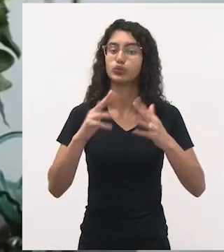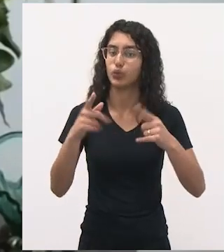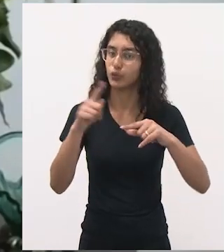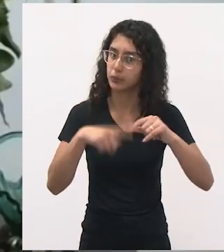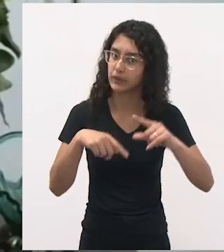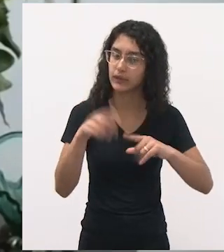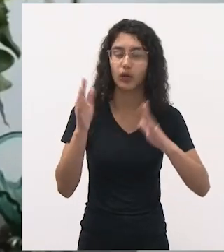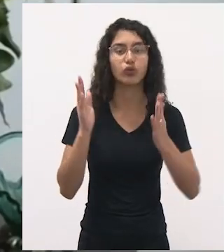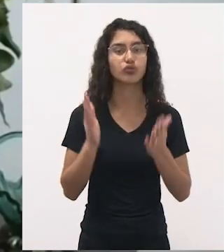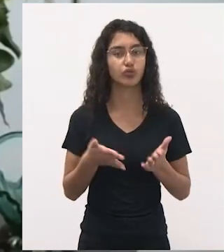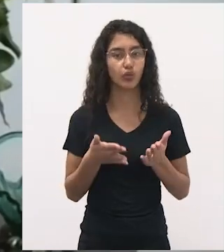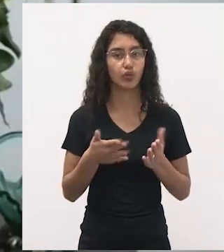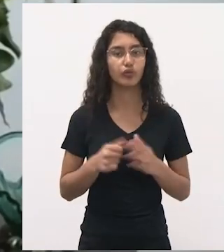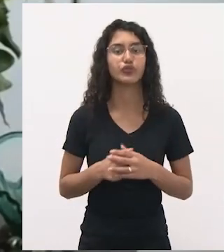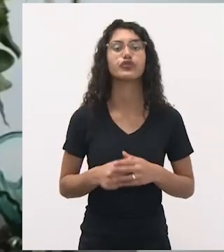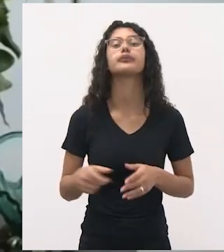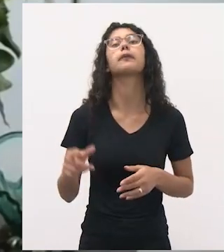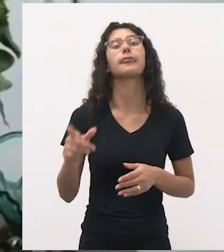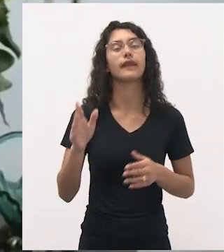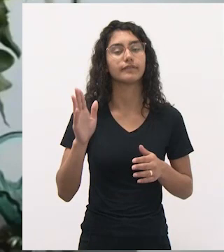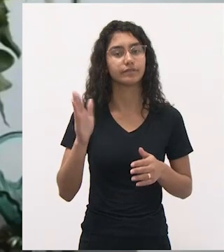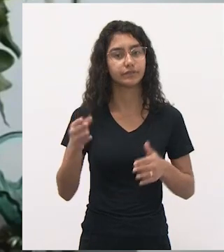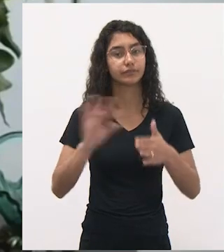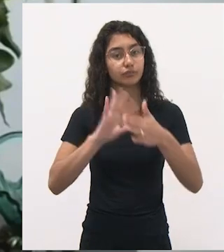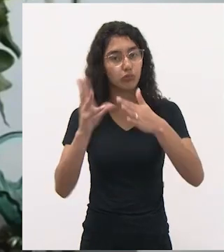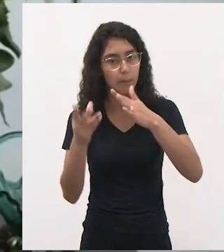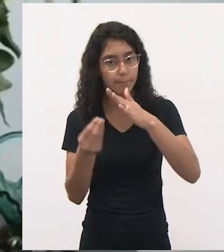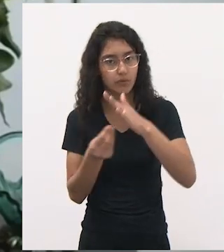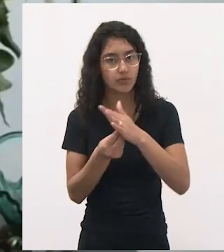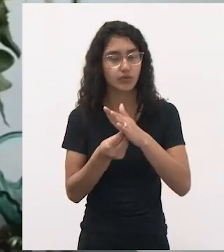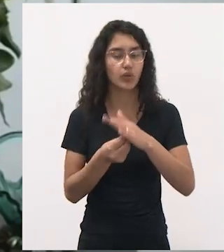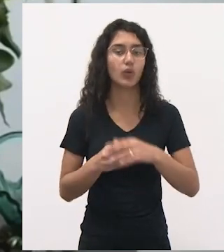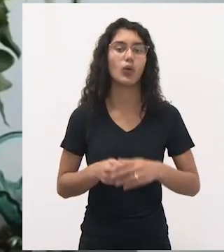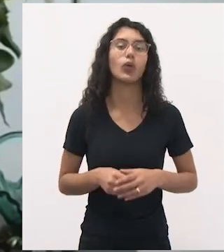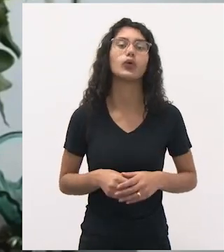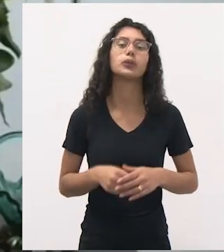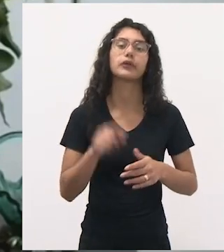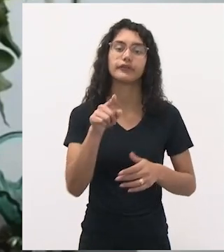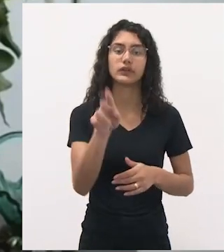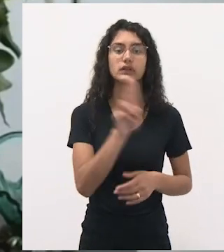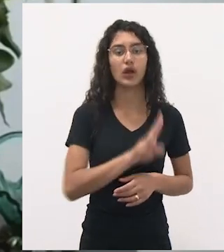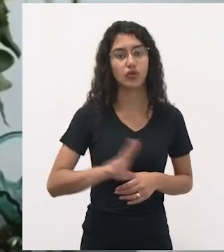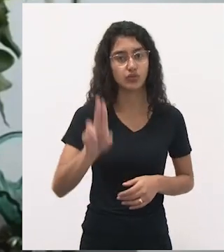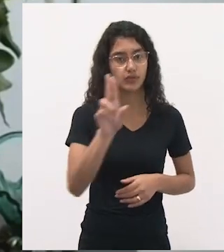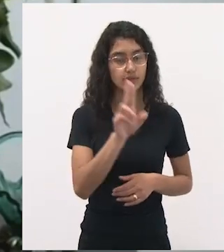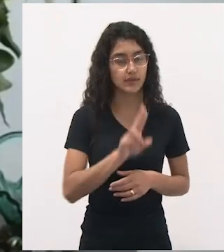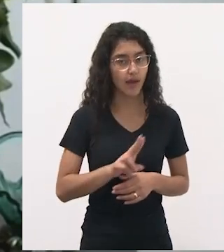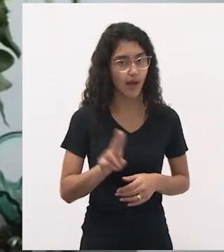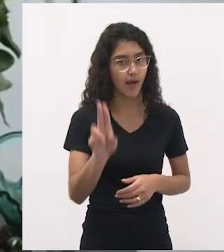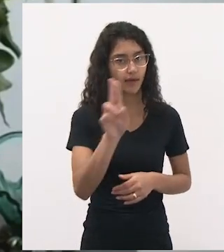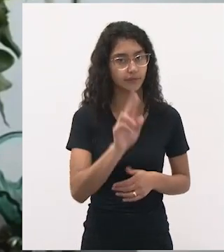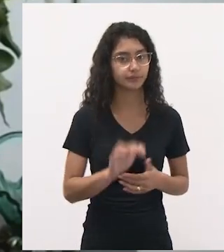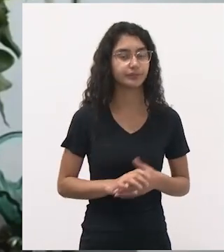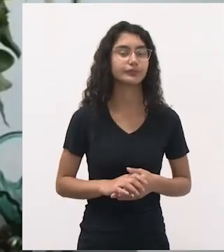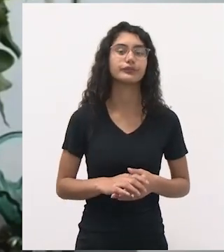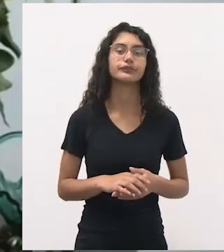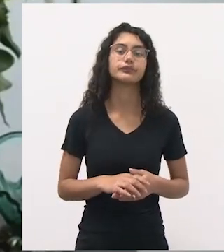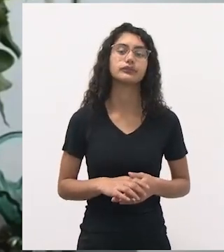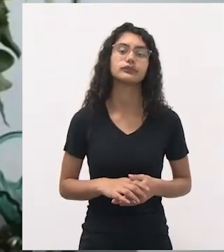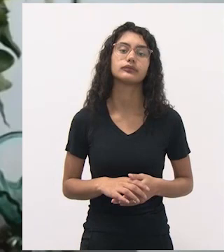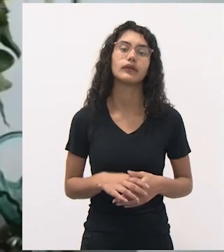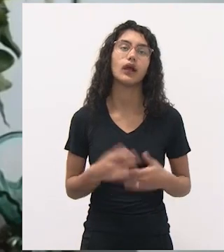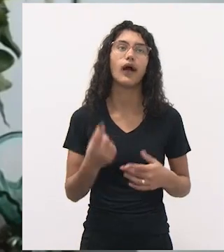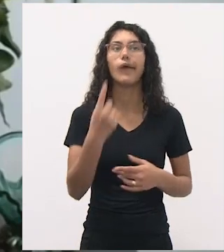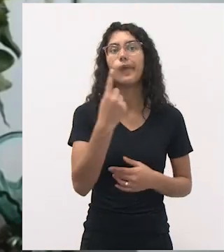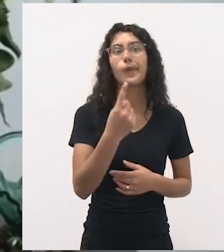aqui hoje vai ficar no repositório, vai ficar à disposição de vocês, para que vocês, é óbvio que em 1